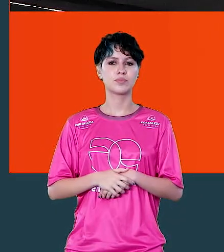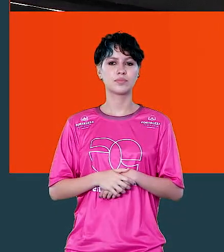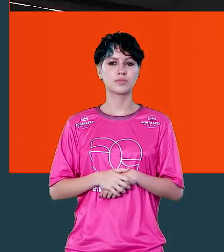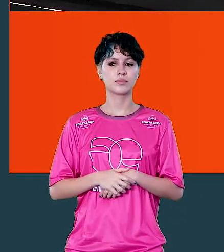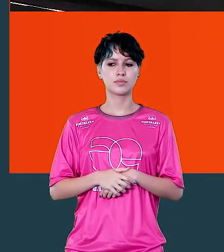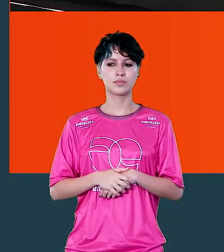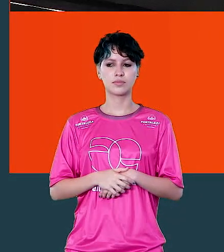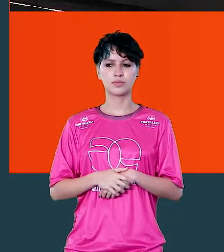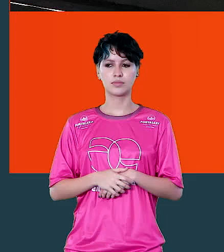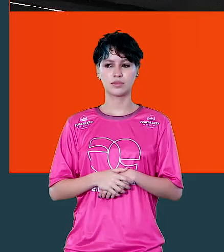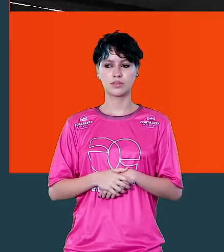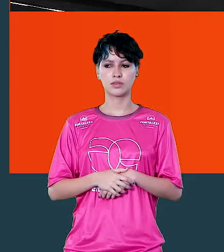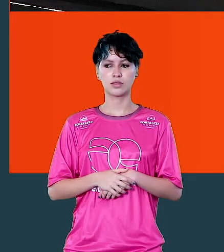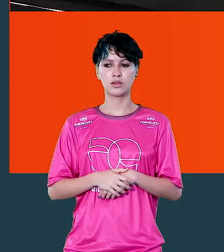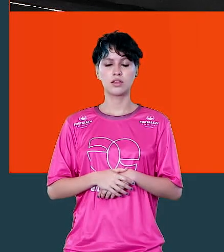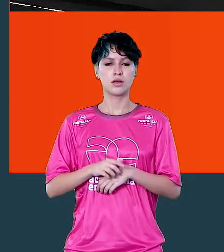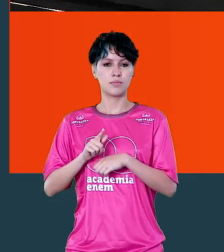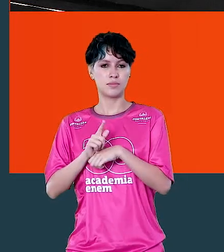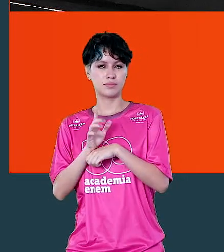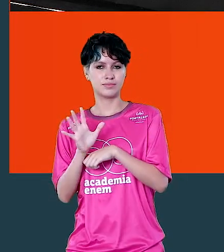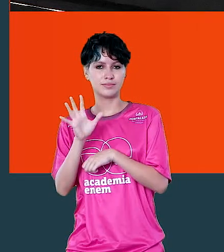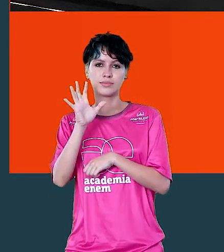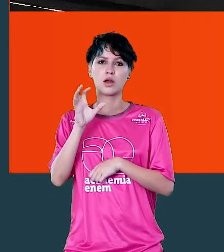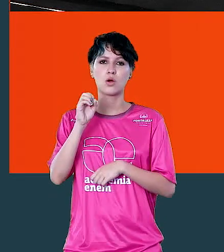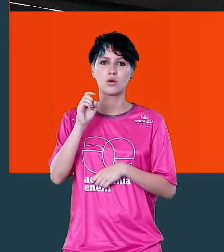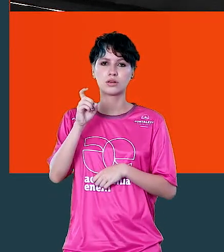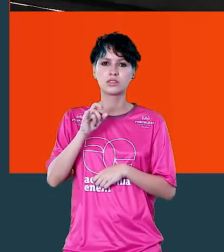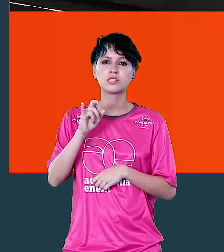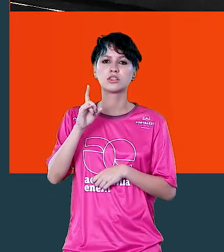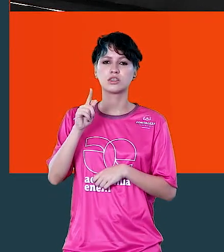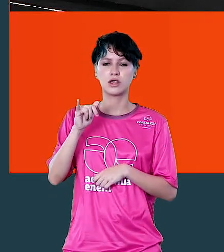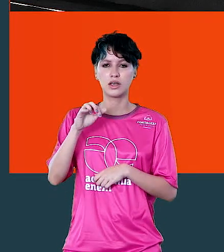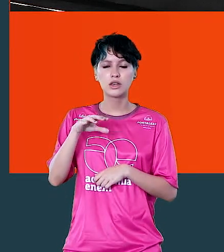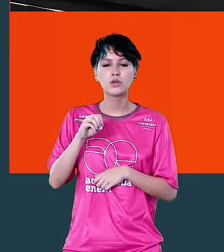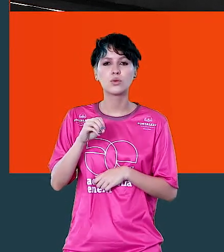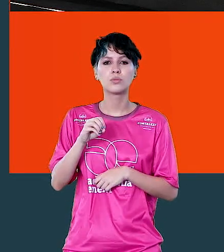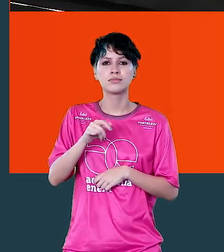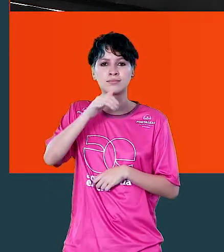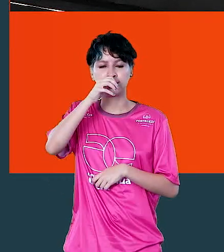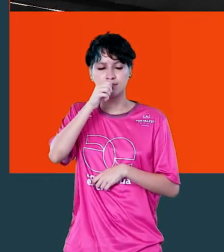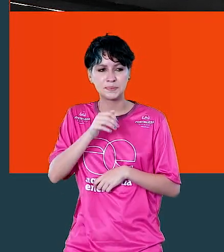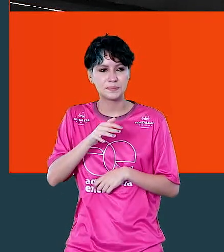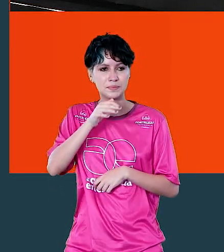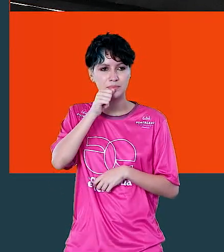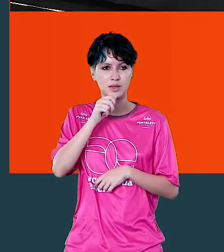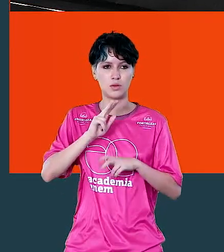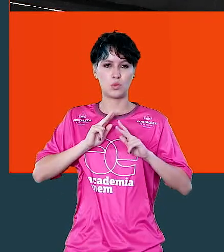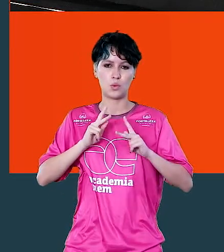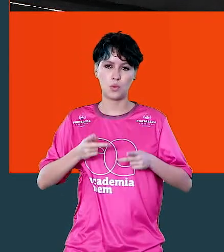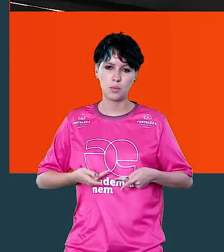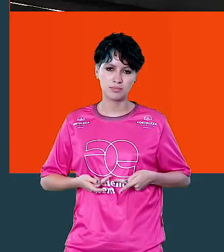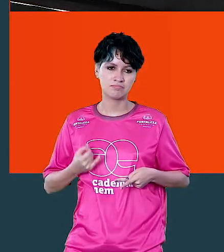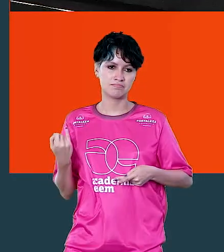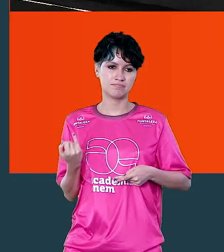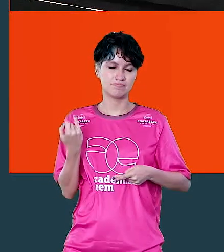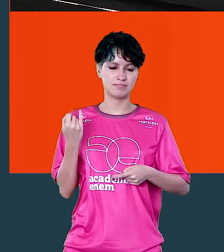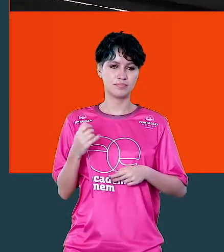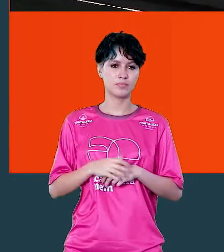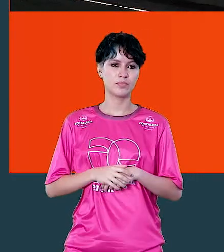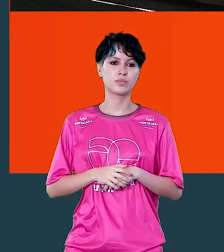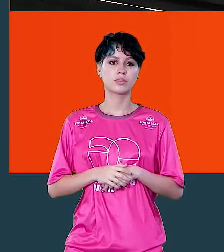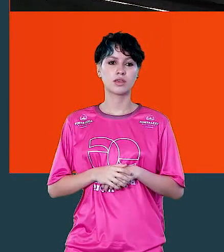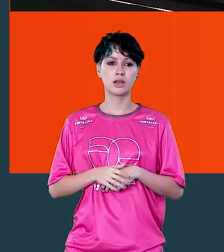que é importante para a nossa respiração, processos oxidativos, que a gente viu até na aula passada de química, que é o redox,